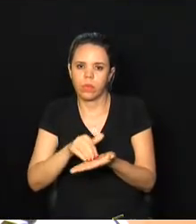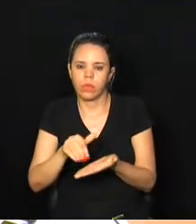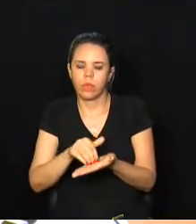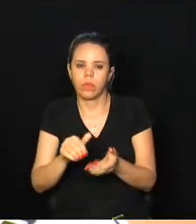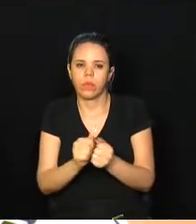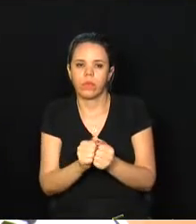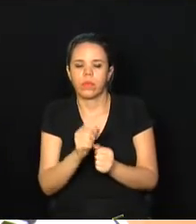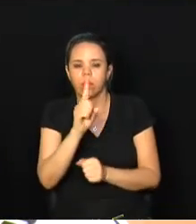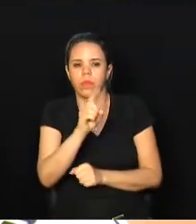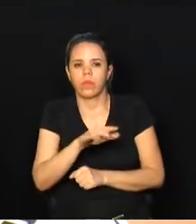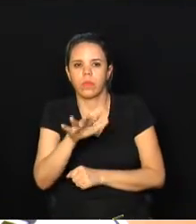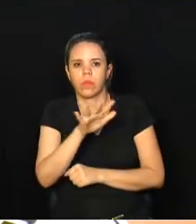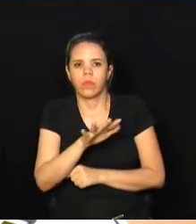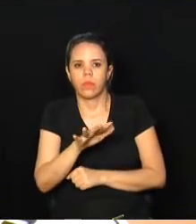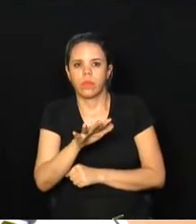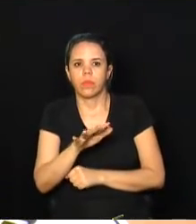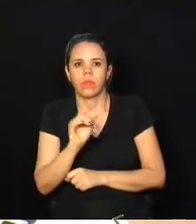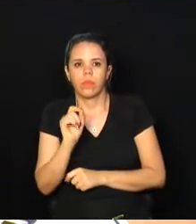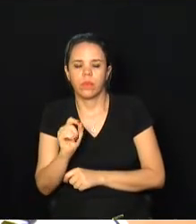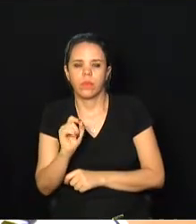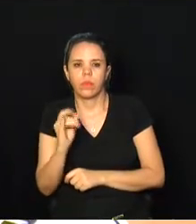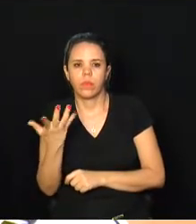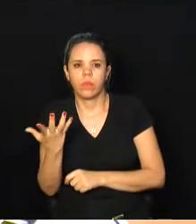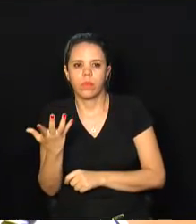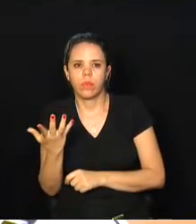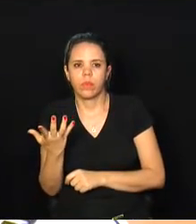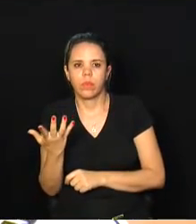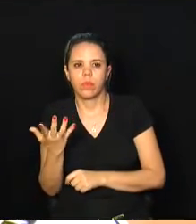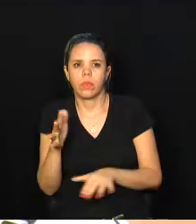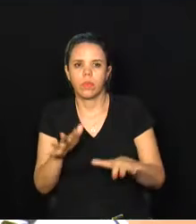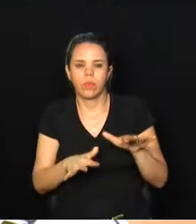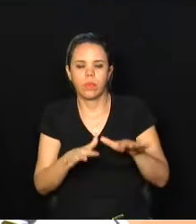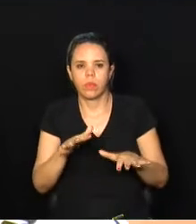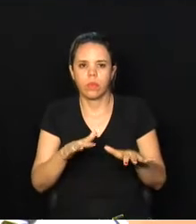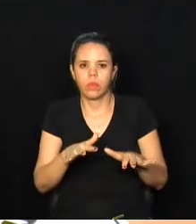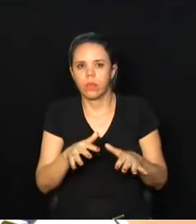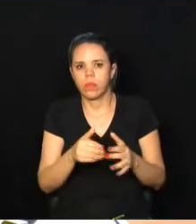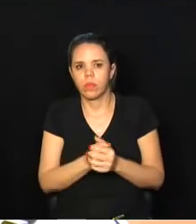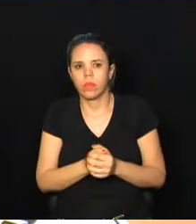outros diretores, para que, se ocorresse determinado